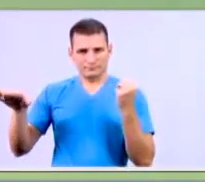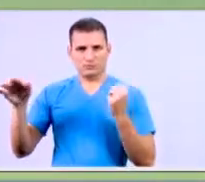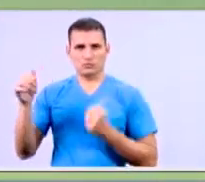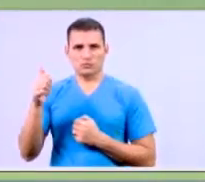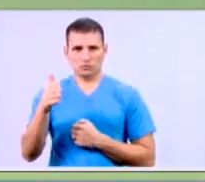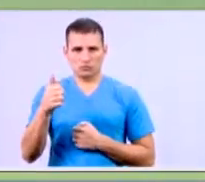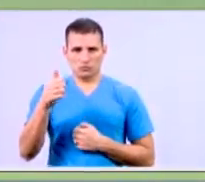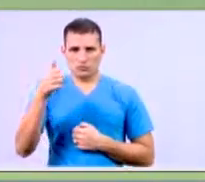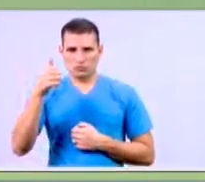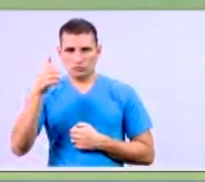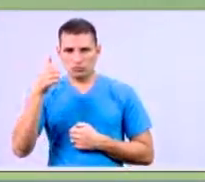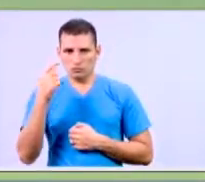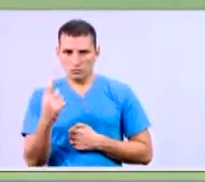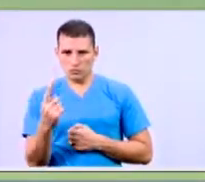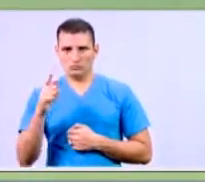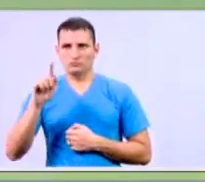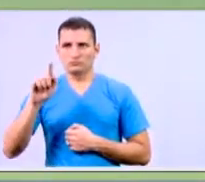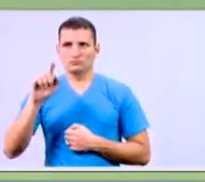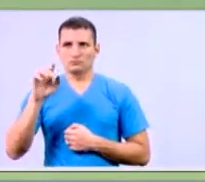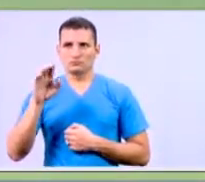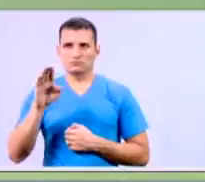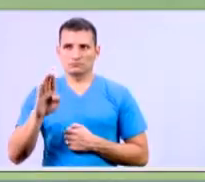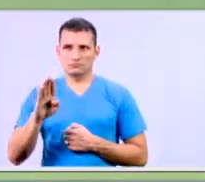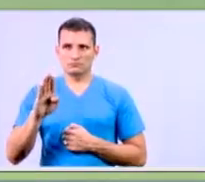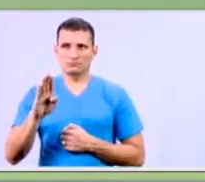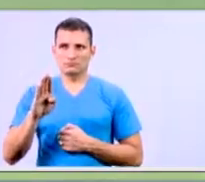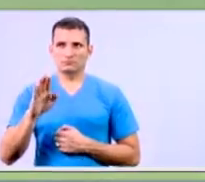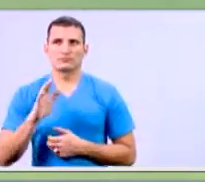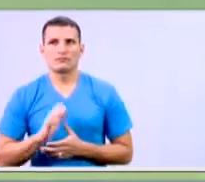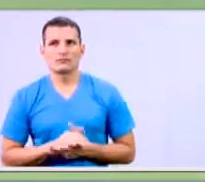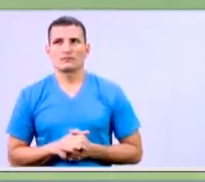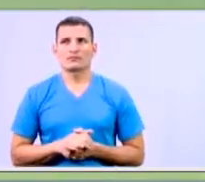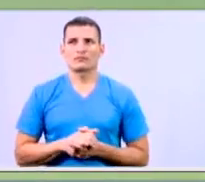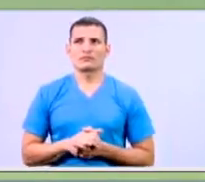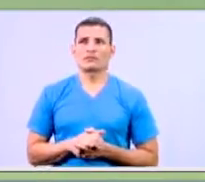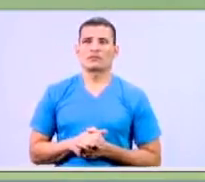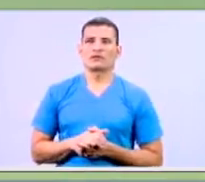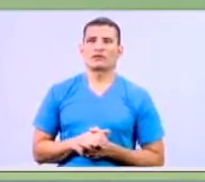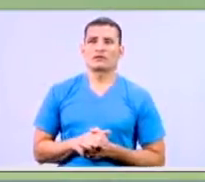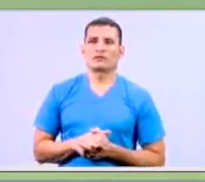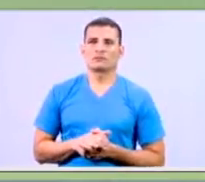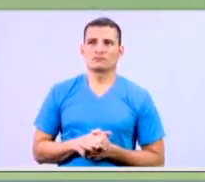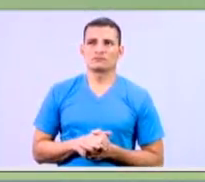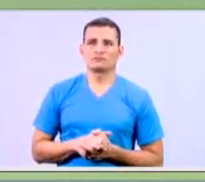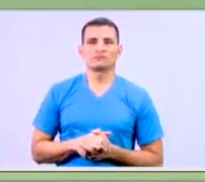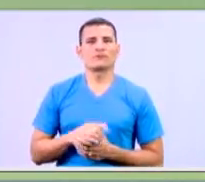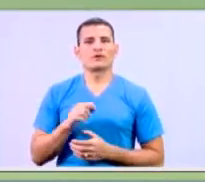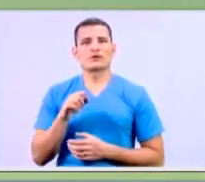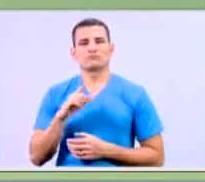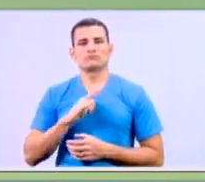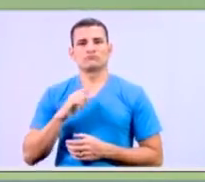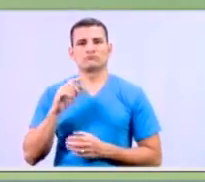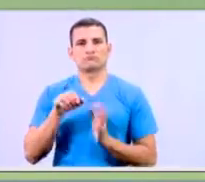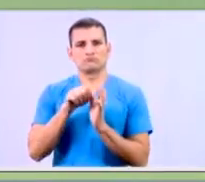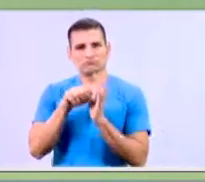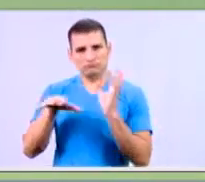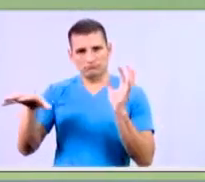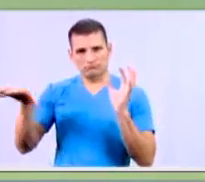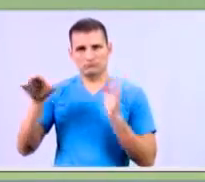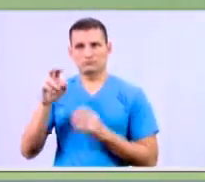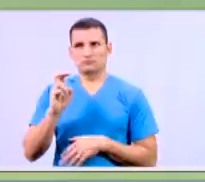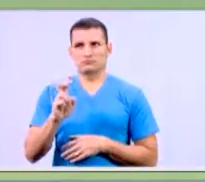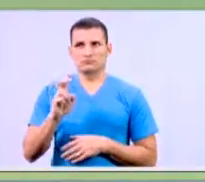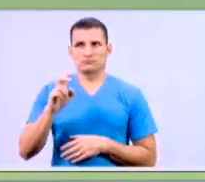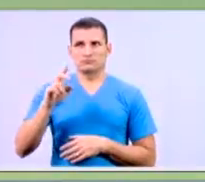poxa, quase igual do cabo, né, professor? E aí ele trabalha especificamente em 5 GHz.